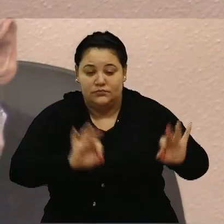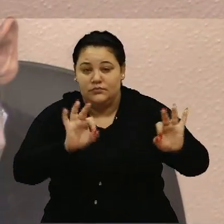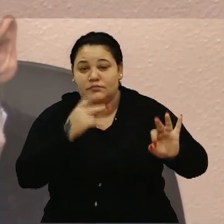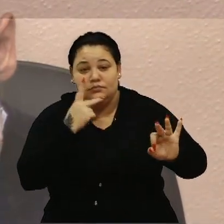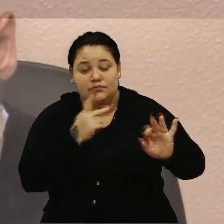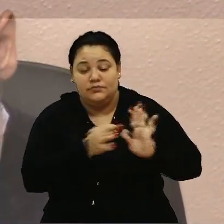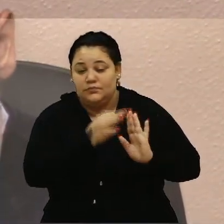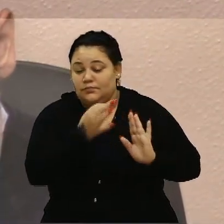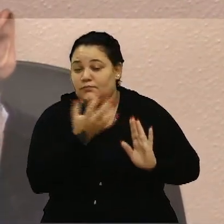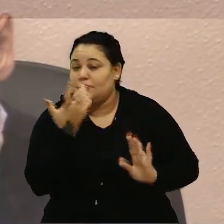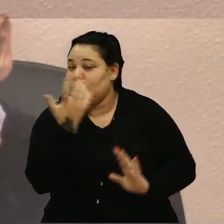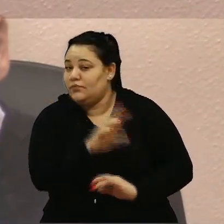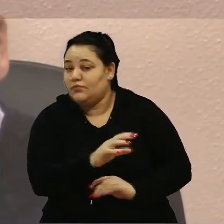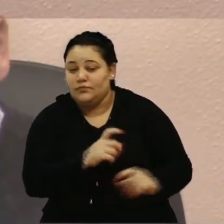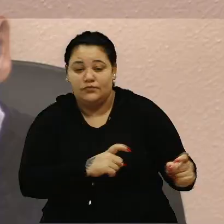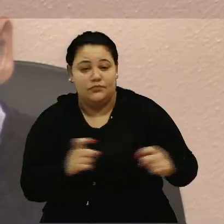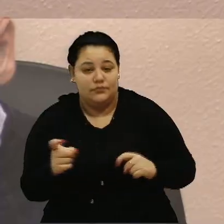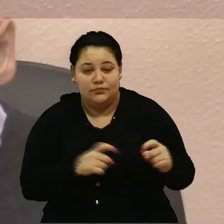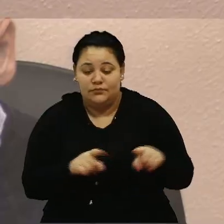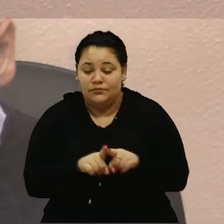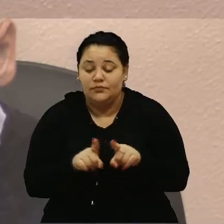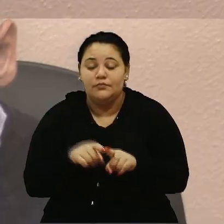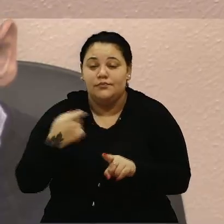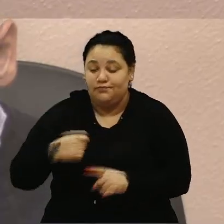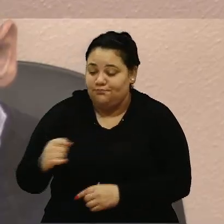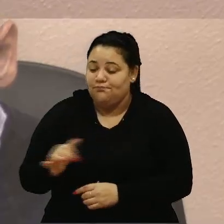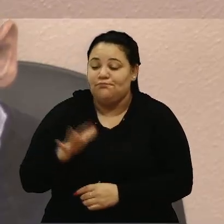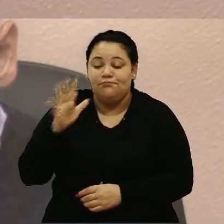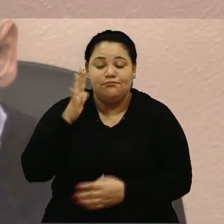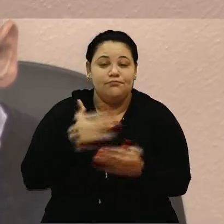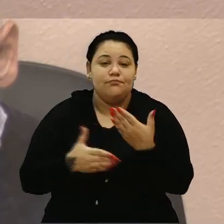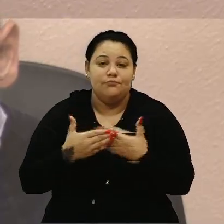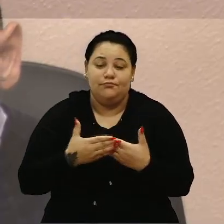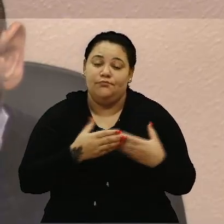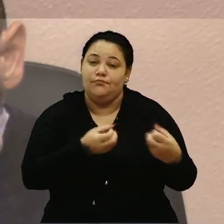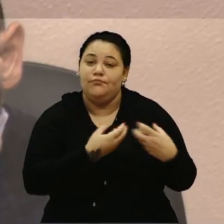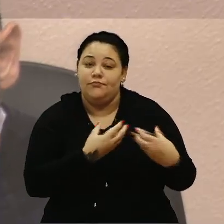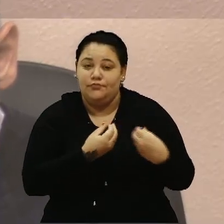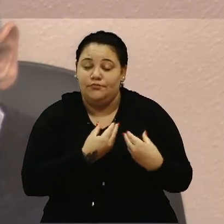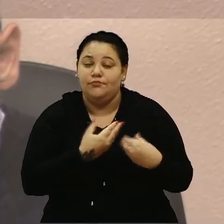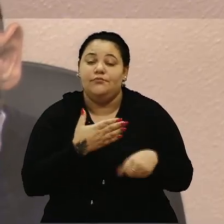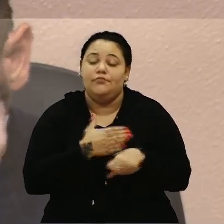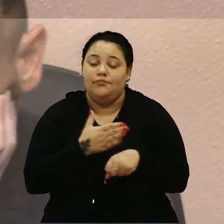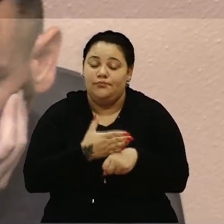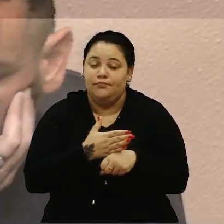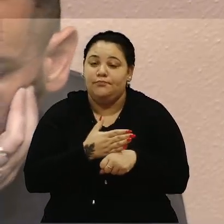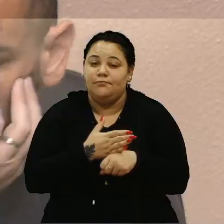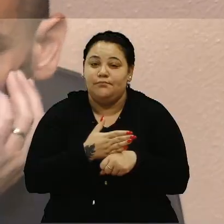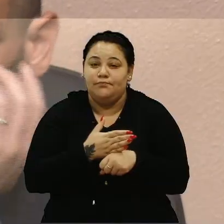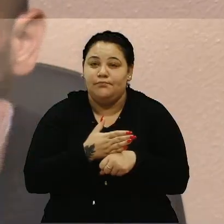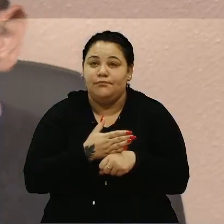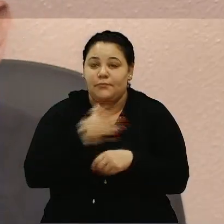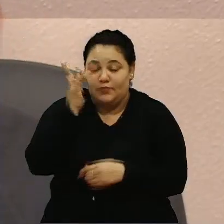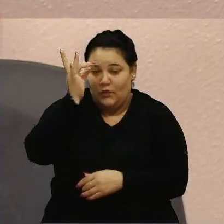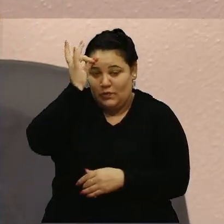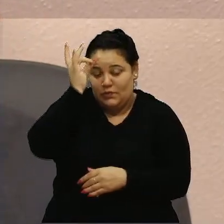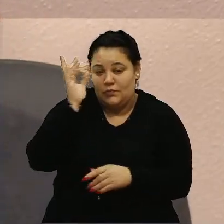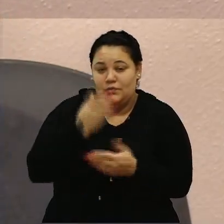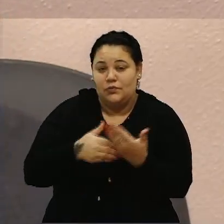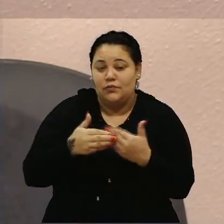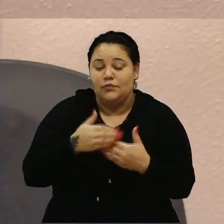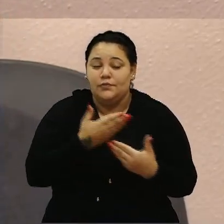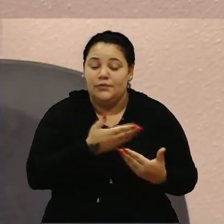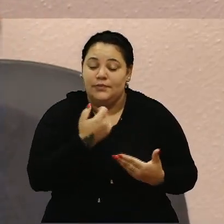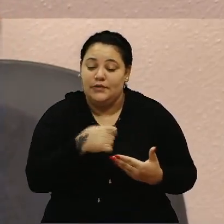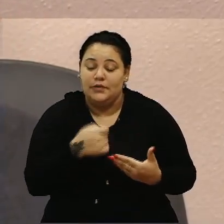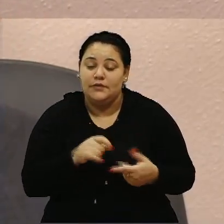Então nós precisamos valorizar, e os seus ensinamentos certamente sempre estarão entre nós. Também não poderia deixar, senhor presidente, de falar e